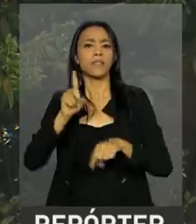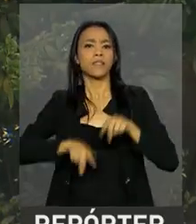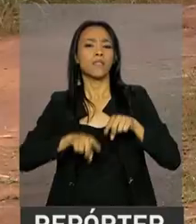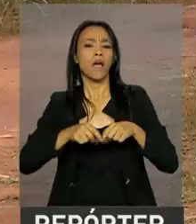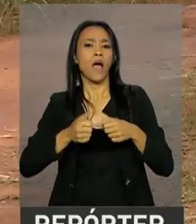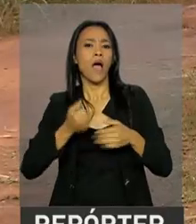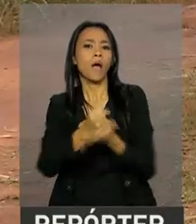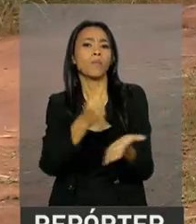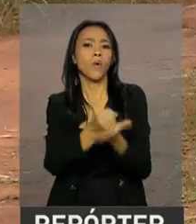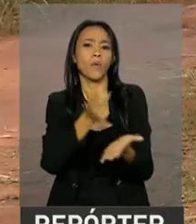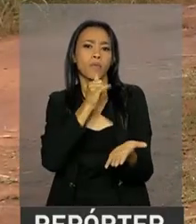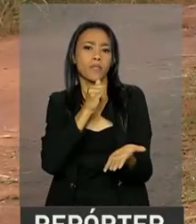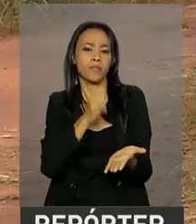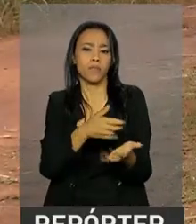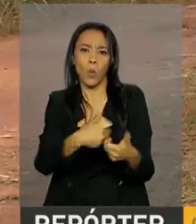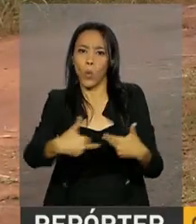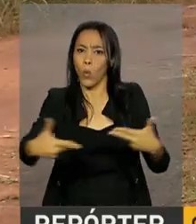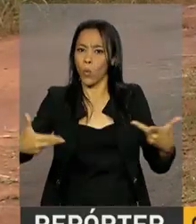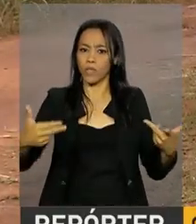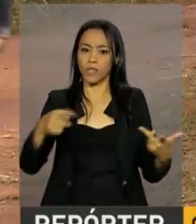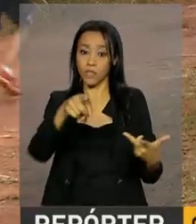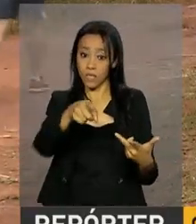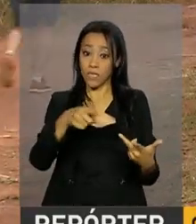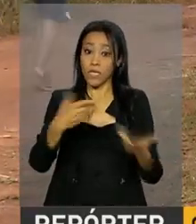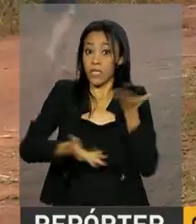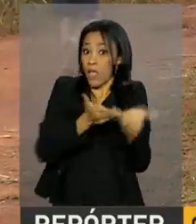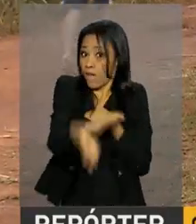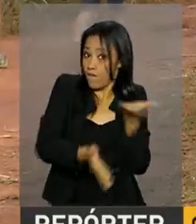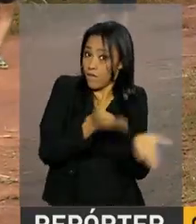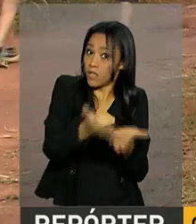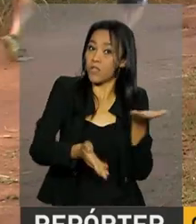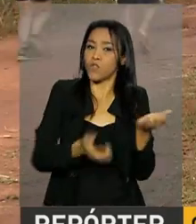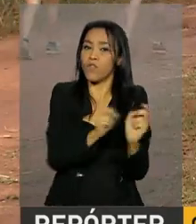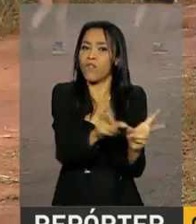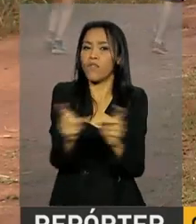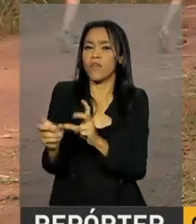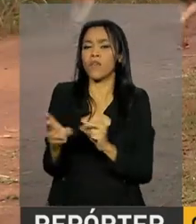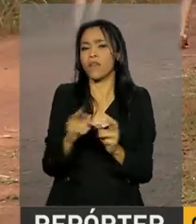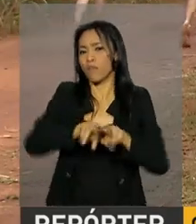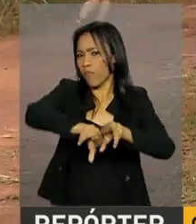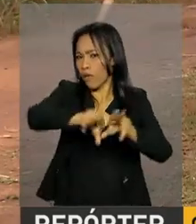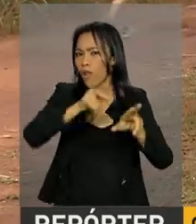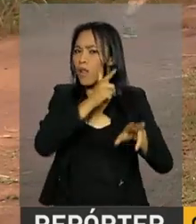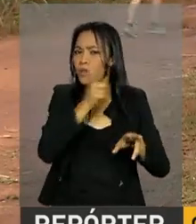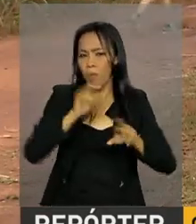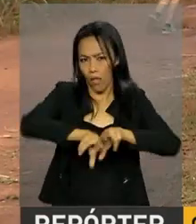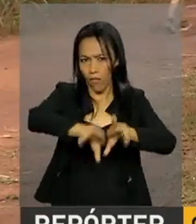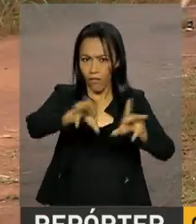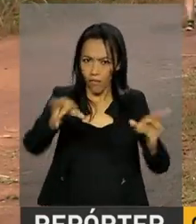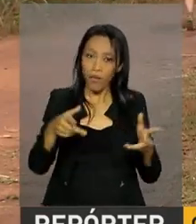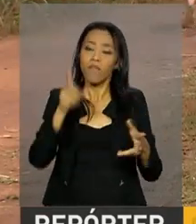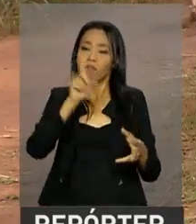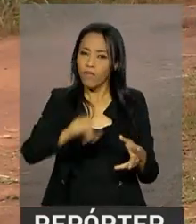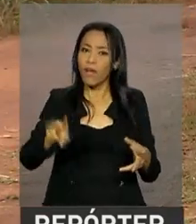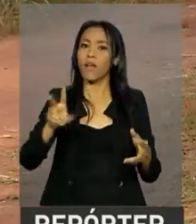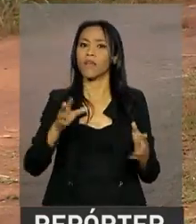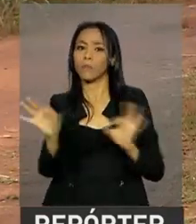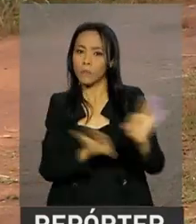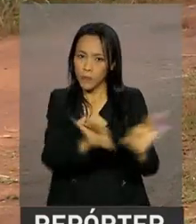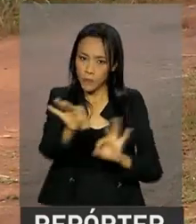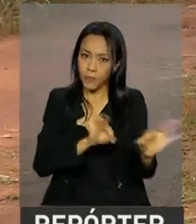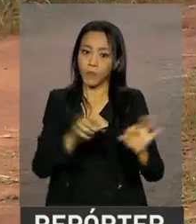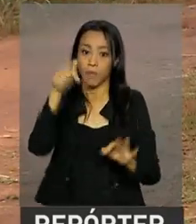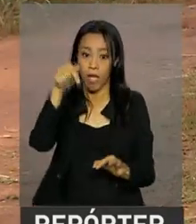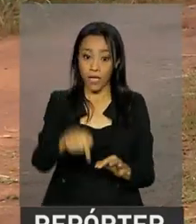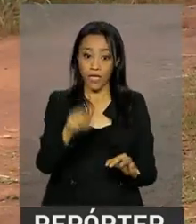visitação com a concessão as opções de serviço e diversão no Parque Nacional de Brasília serão ampliadas